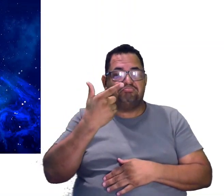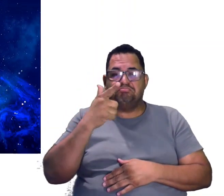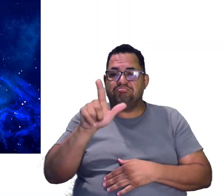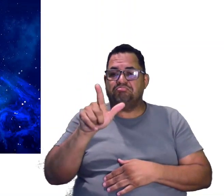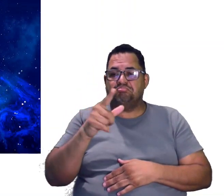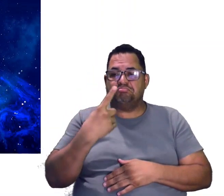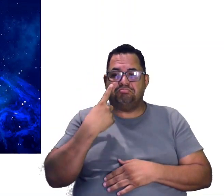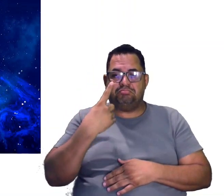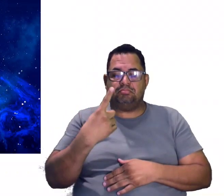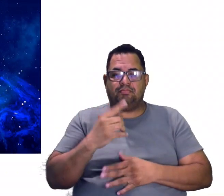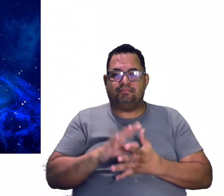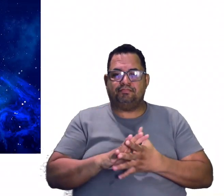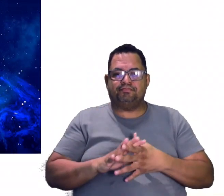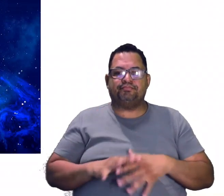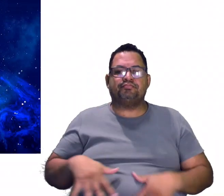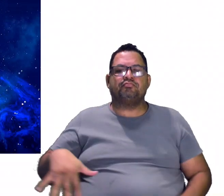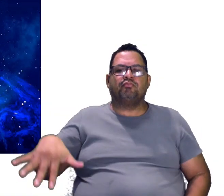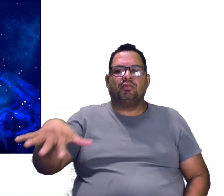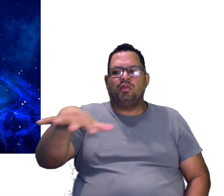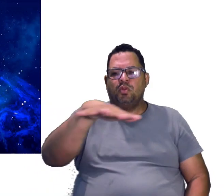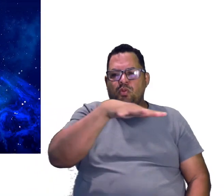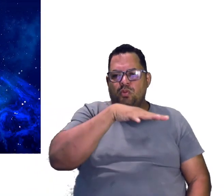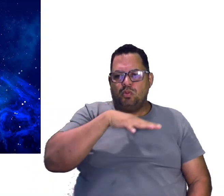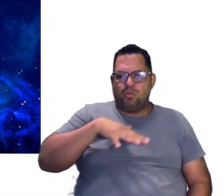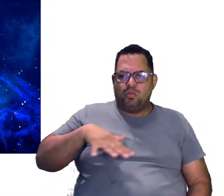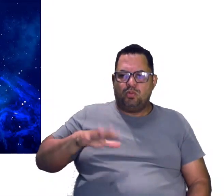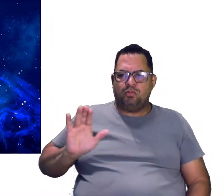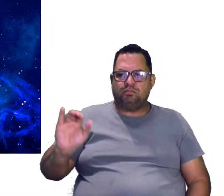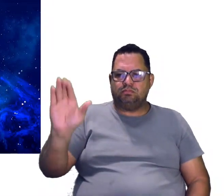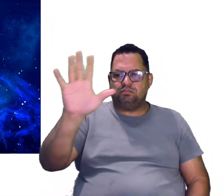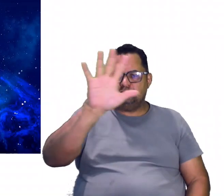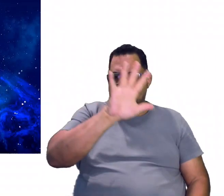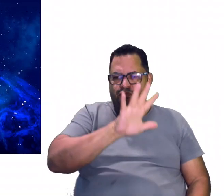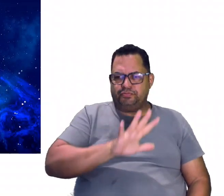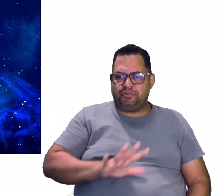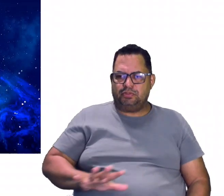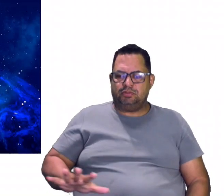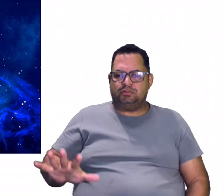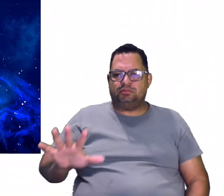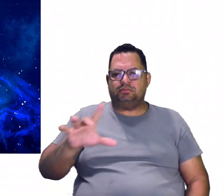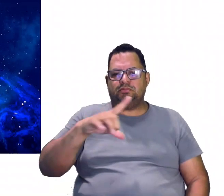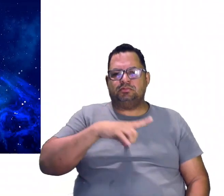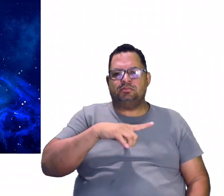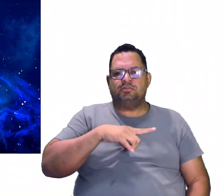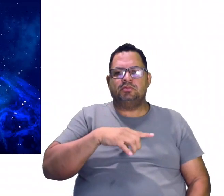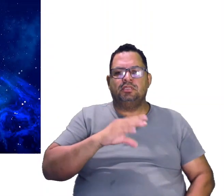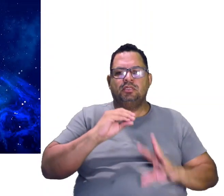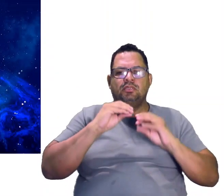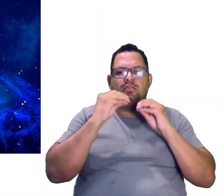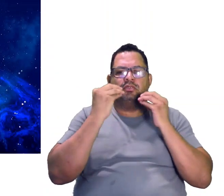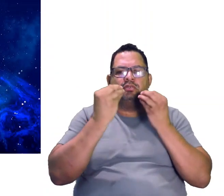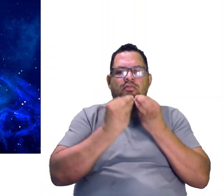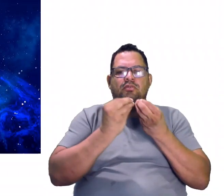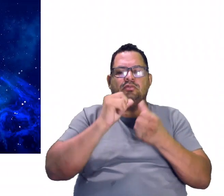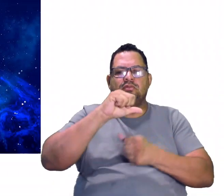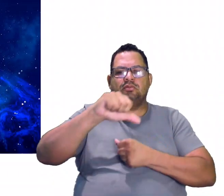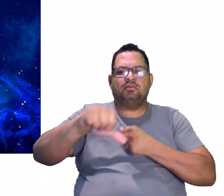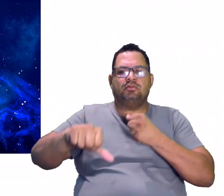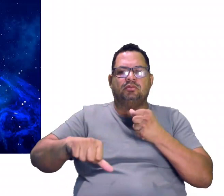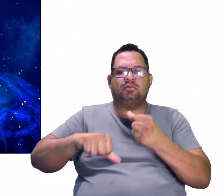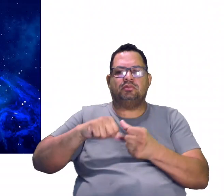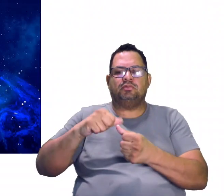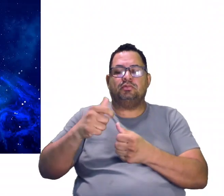Então, o universo ele é muito grande. Mas existe, muitas vezes, substâncias que se transformam em outra,